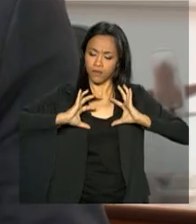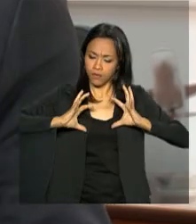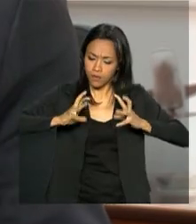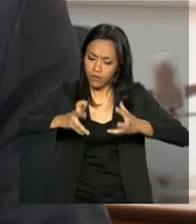vem do brasil